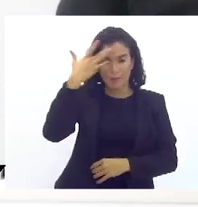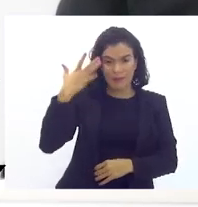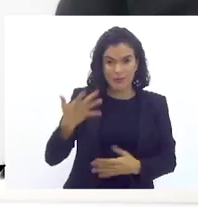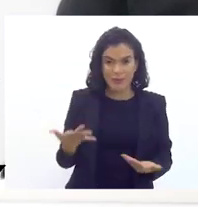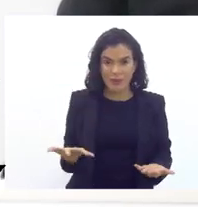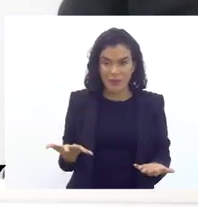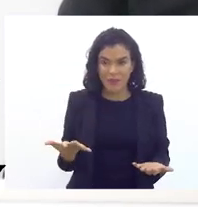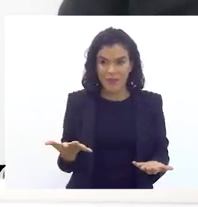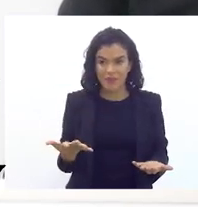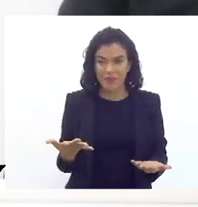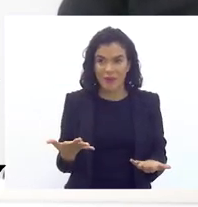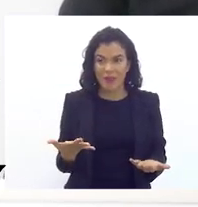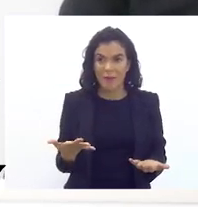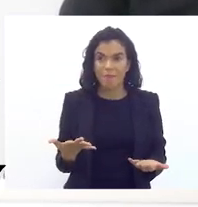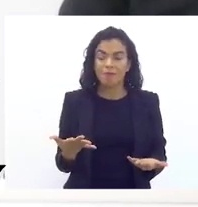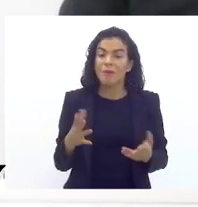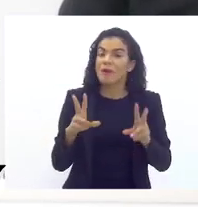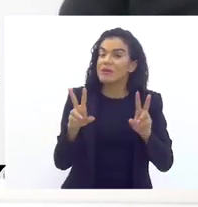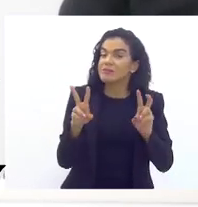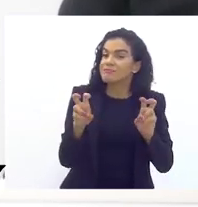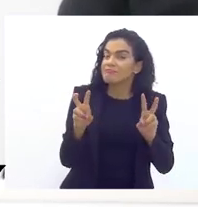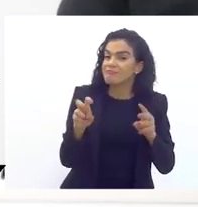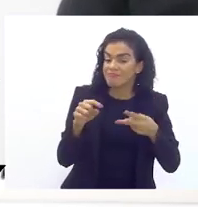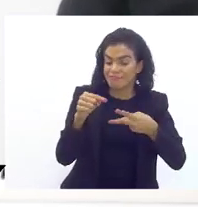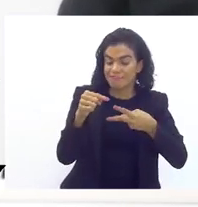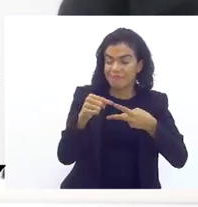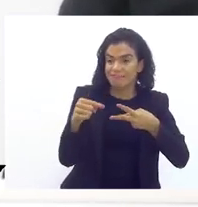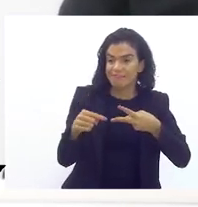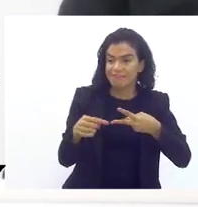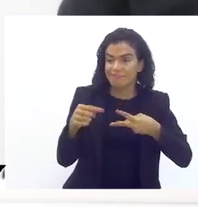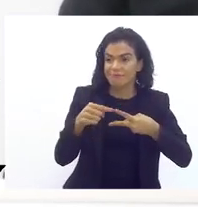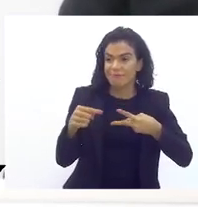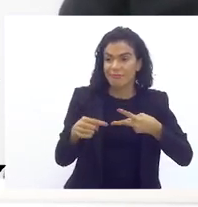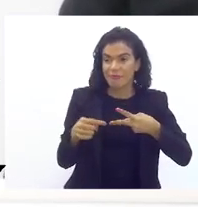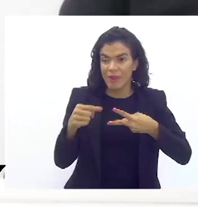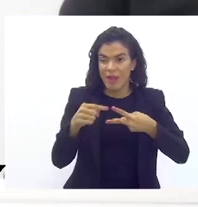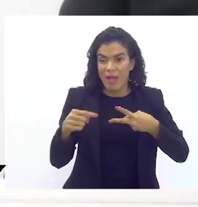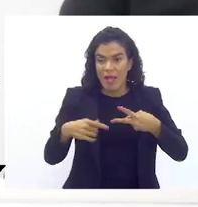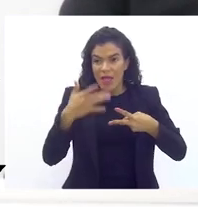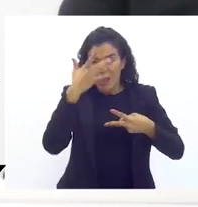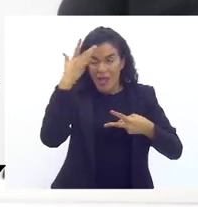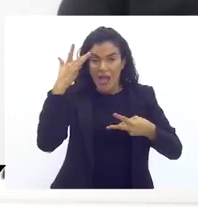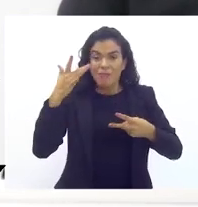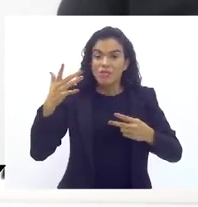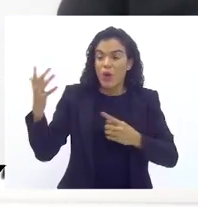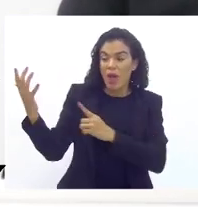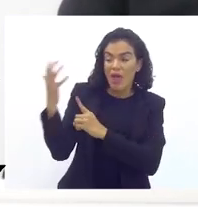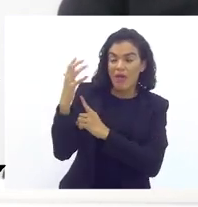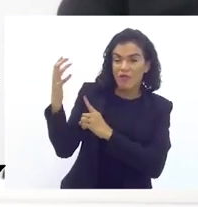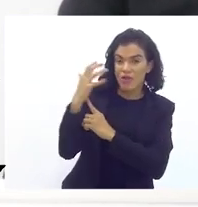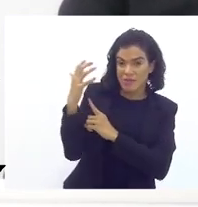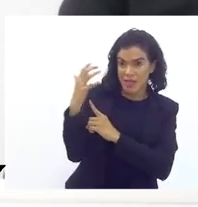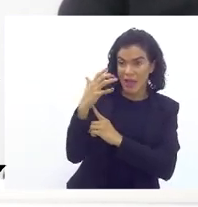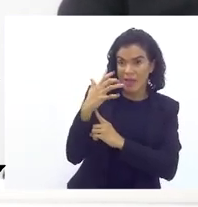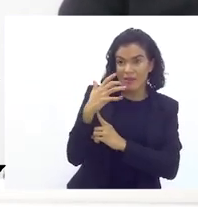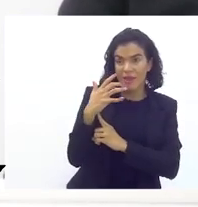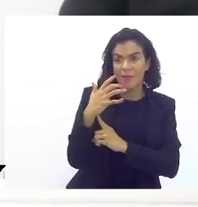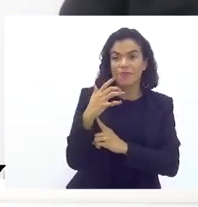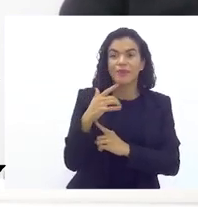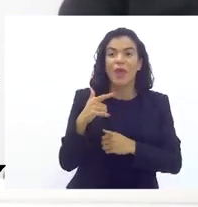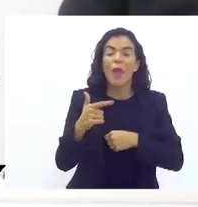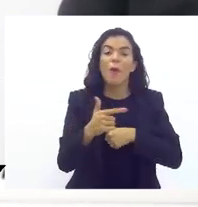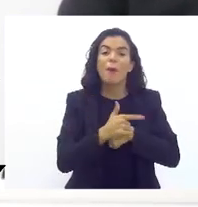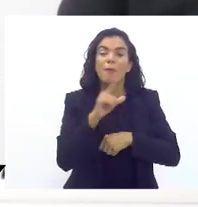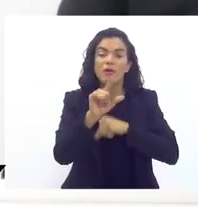só que a questão é que aí tem duas coisas quando acontece isso e que as pessoas são induzidas a reconhecer é o papel